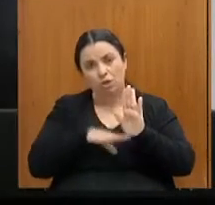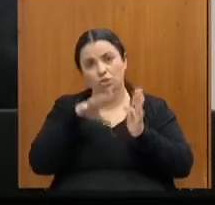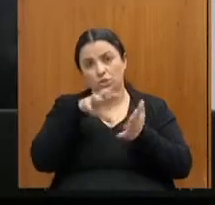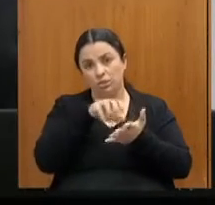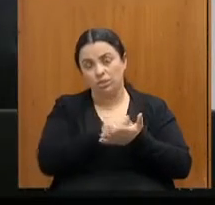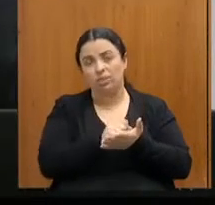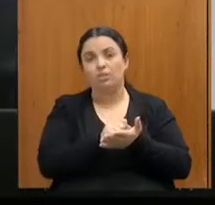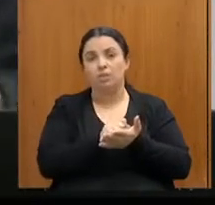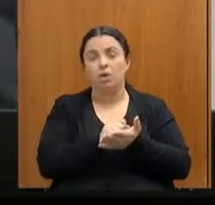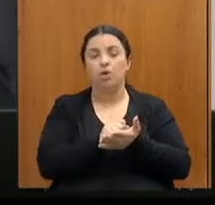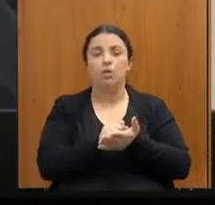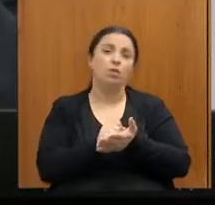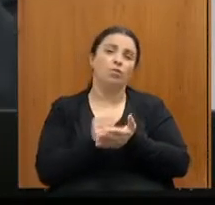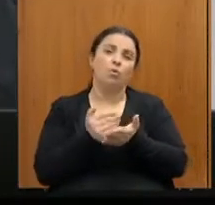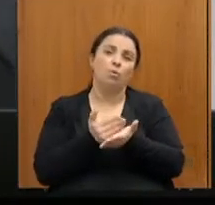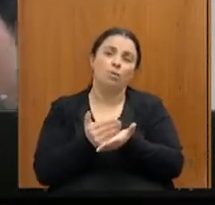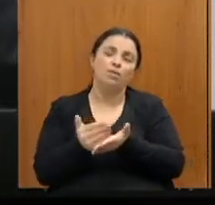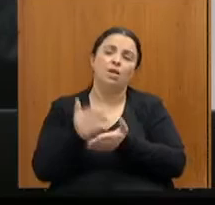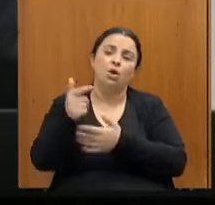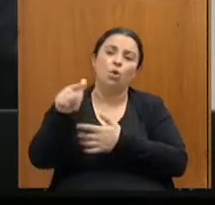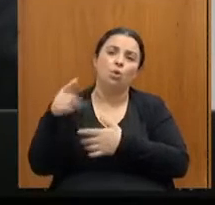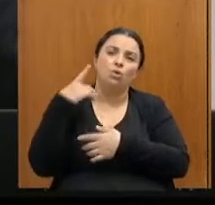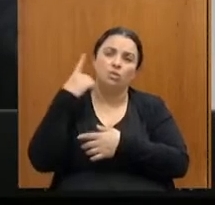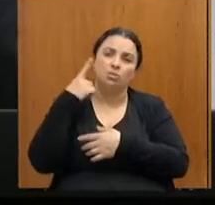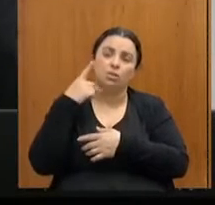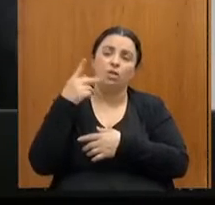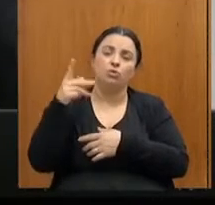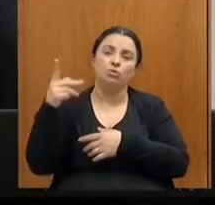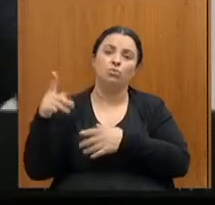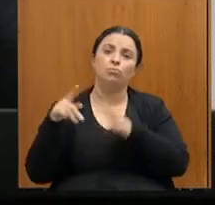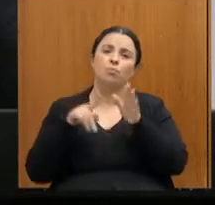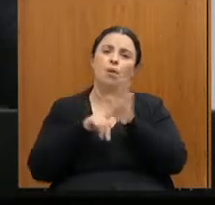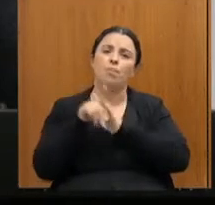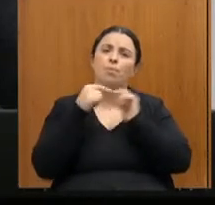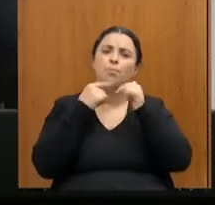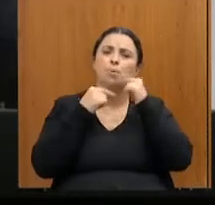e com os nossos questionamentos dos colegas Deputados